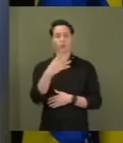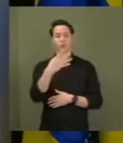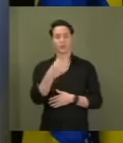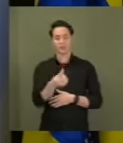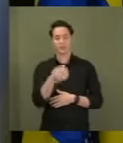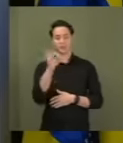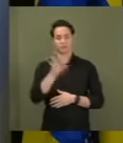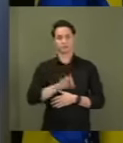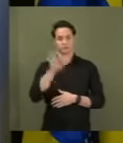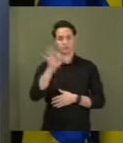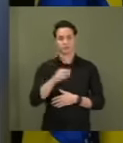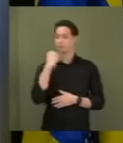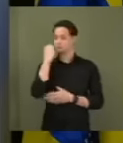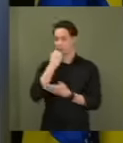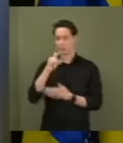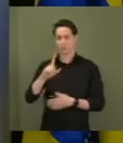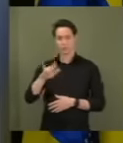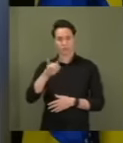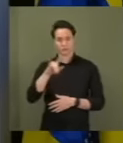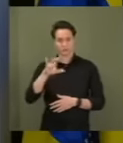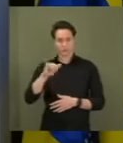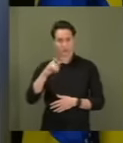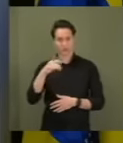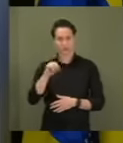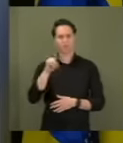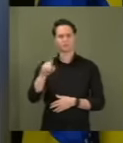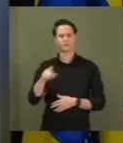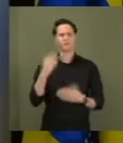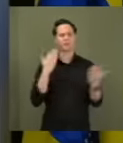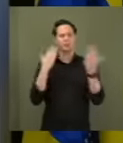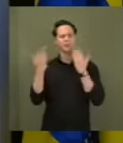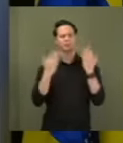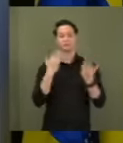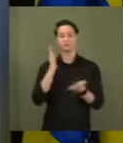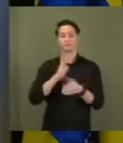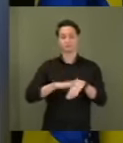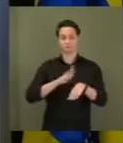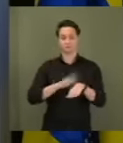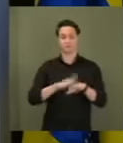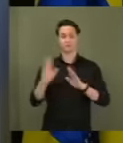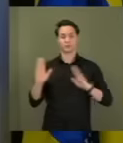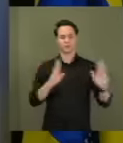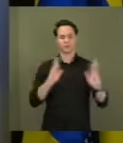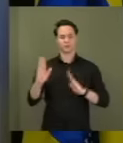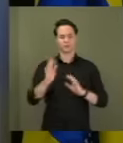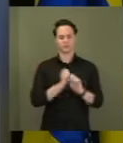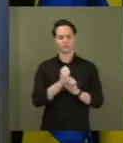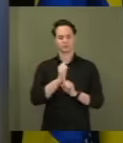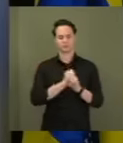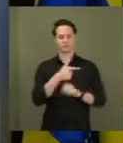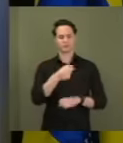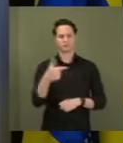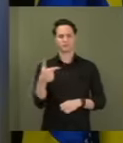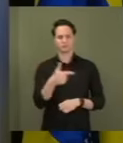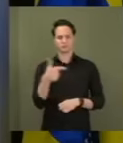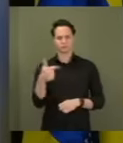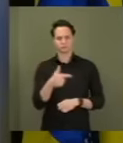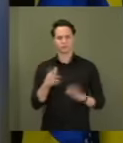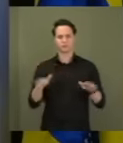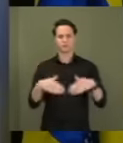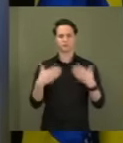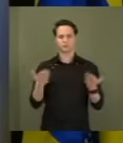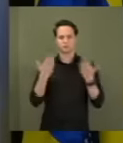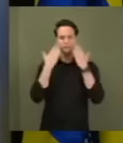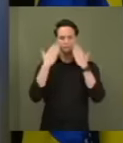46%, senador Luiz Carlos Reis, em relação ao mesmo período de 2022.